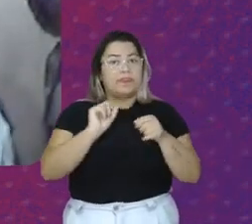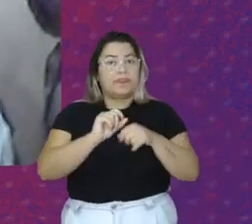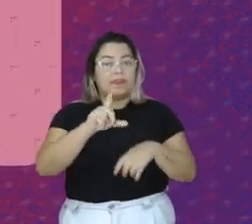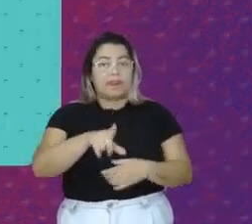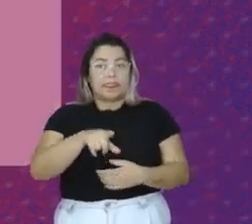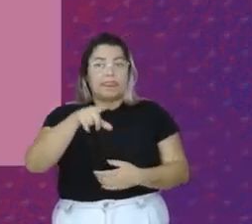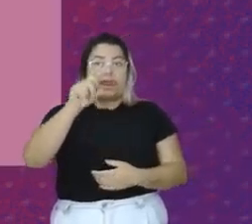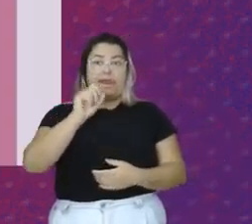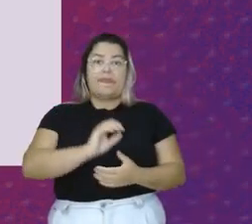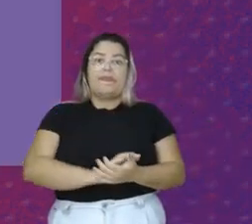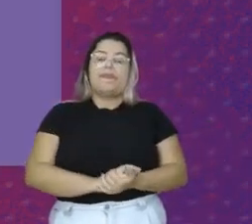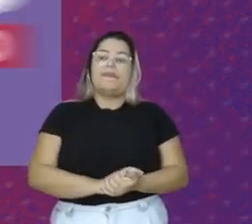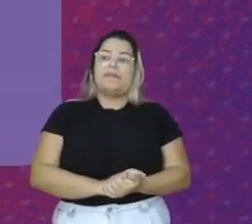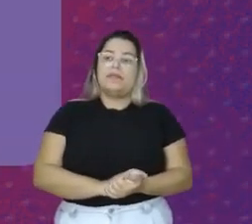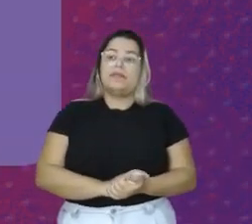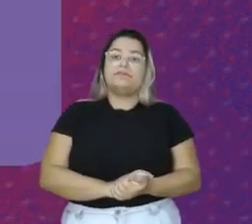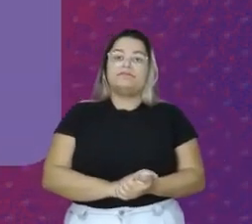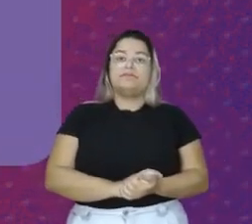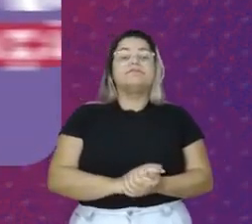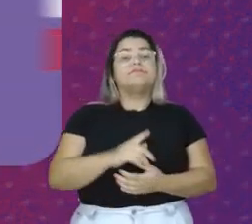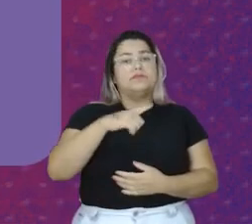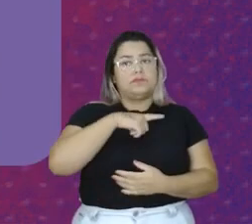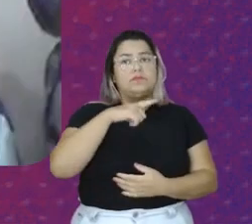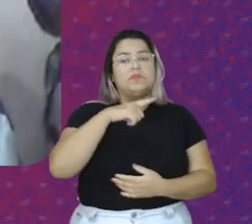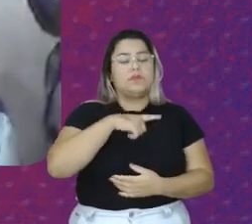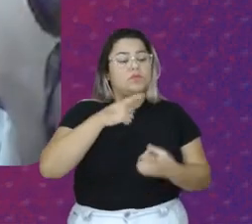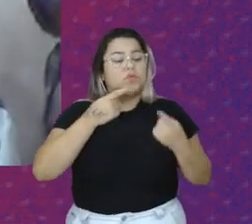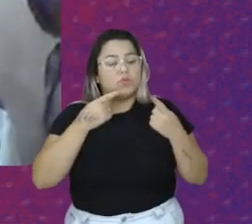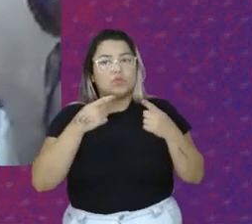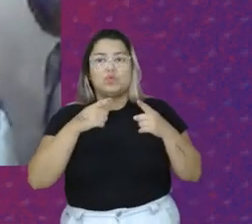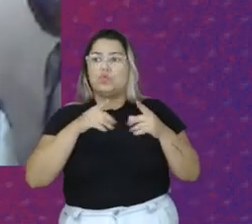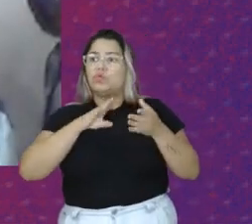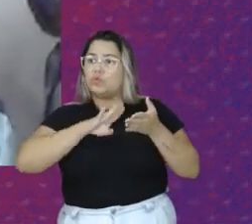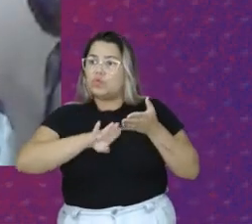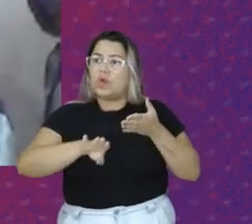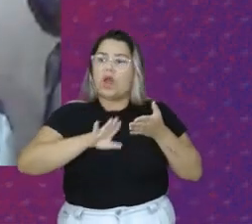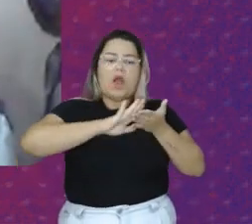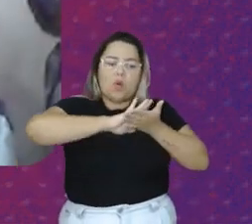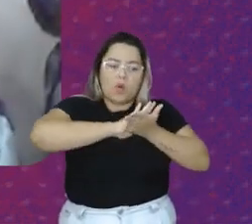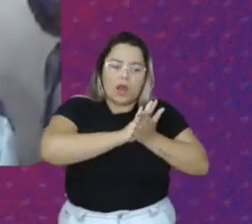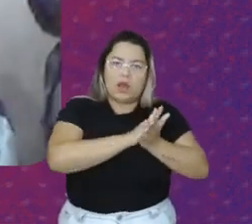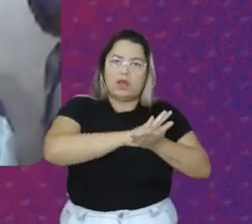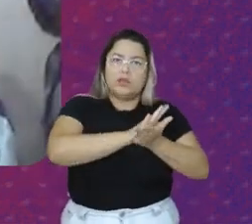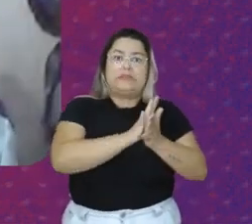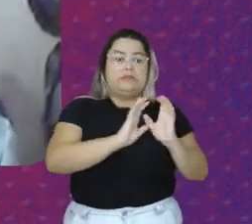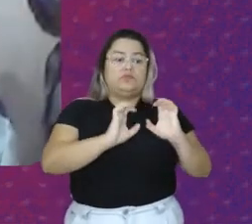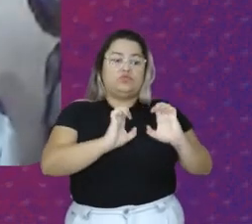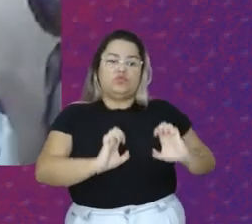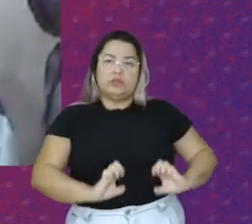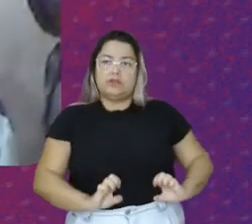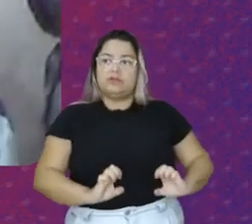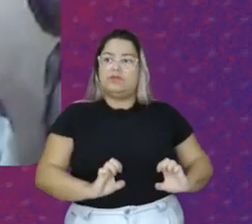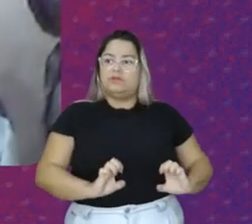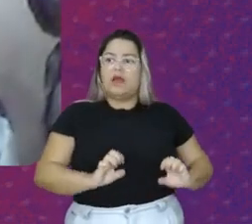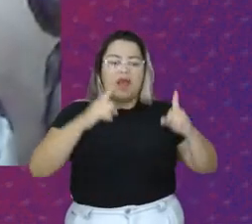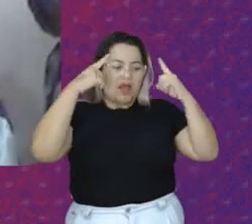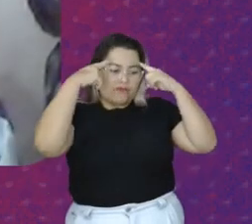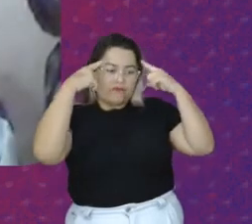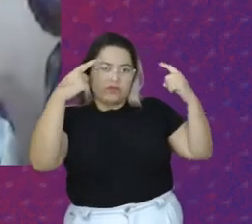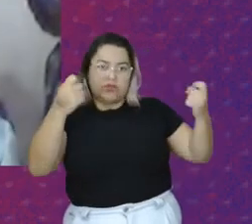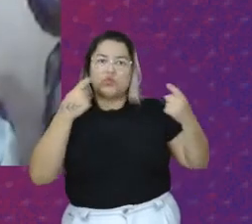eleitos? Nós temos que combater o racismo institucionalizado, a